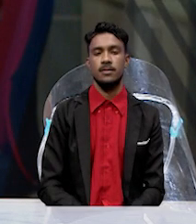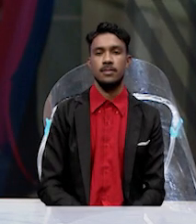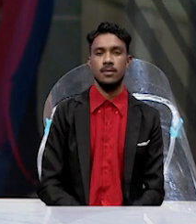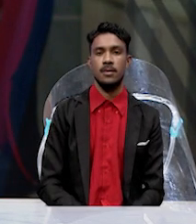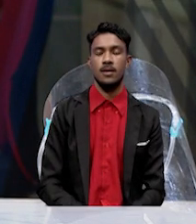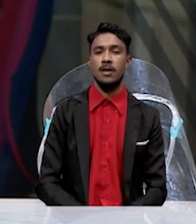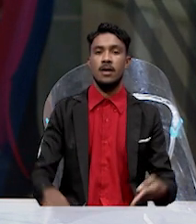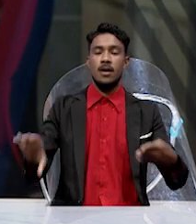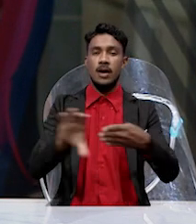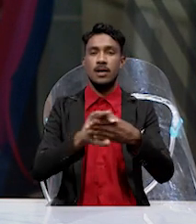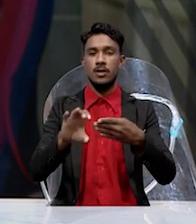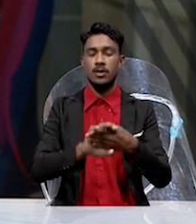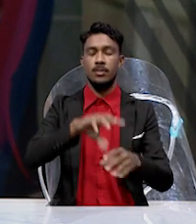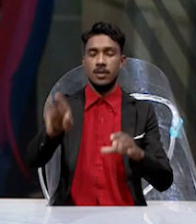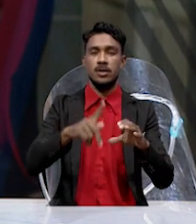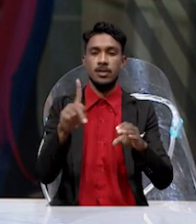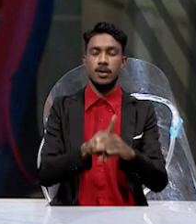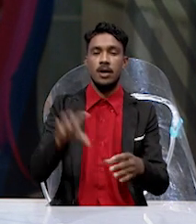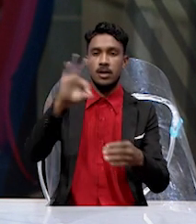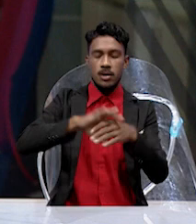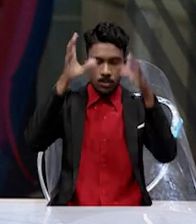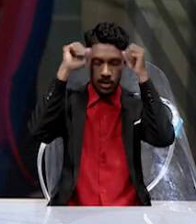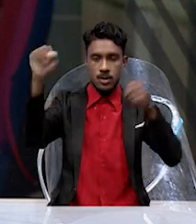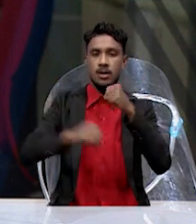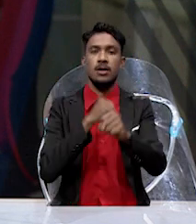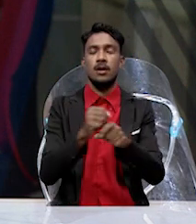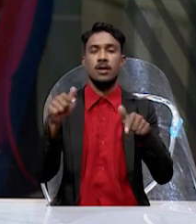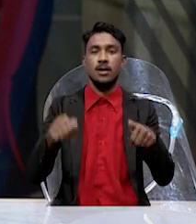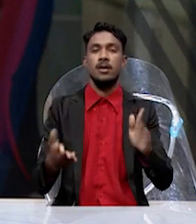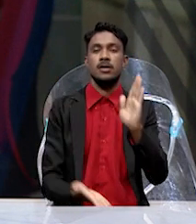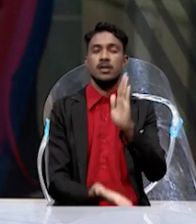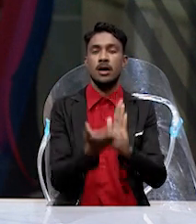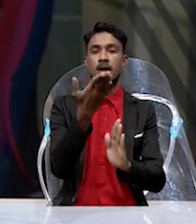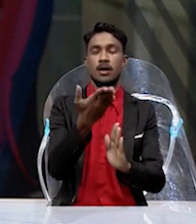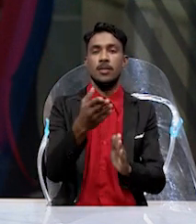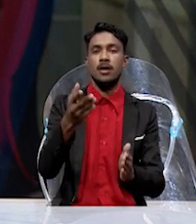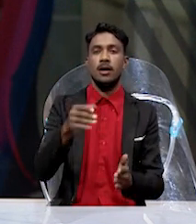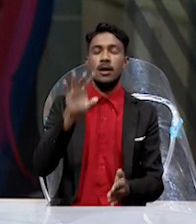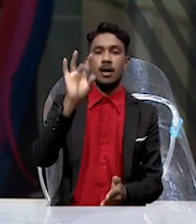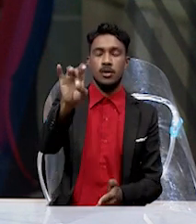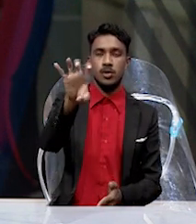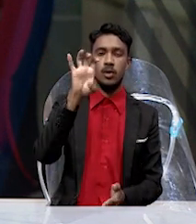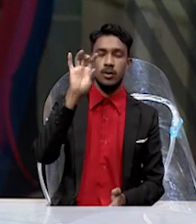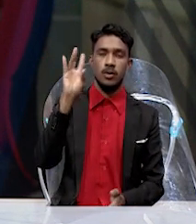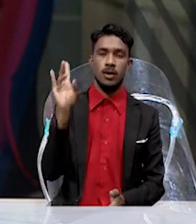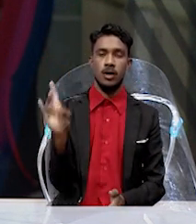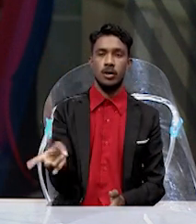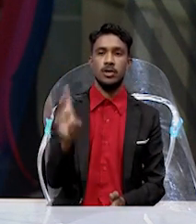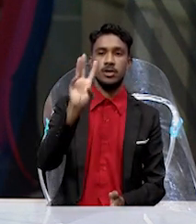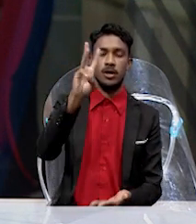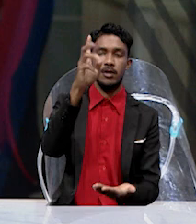Eleitores nebe atu participa e eleição presidencial tinang ne, saiba rihung atu sualu hitu nulu resing neng resing.